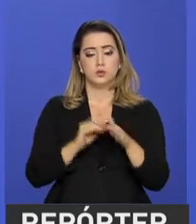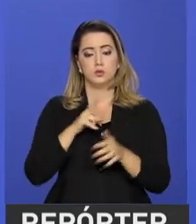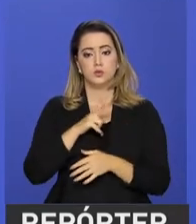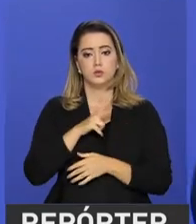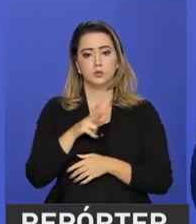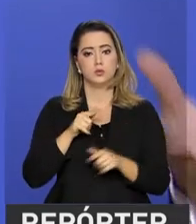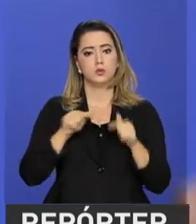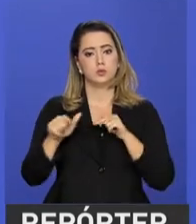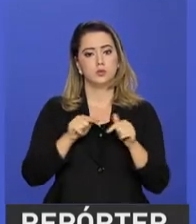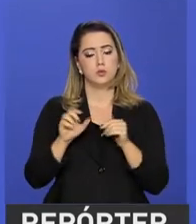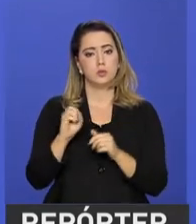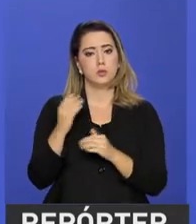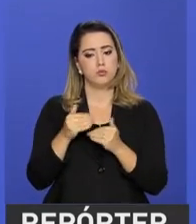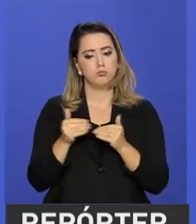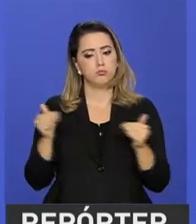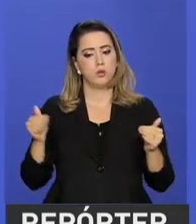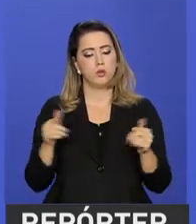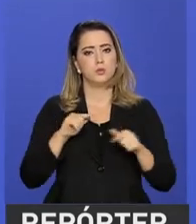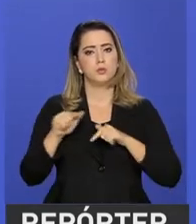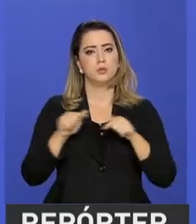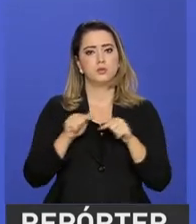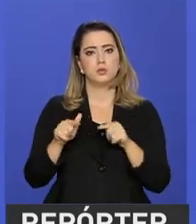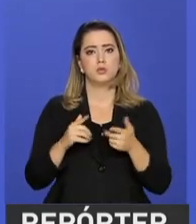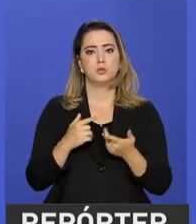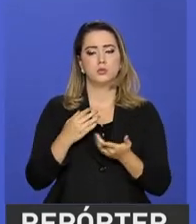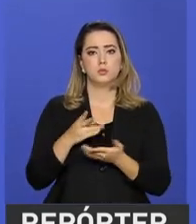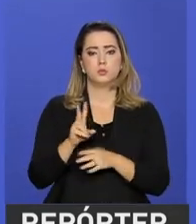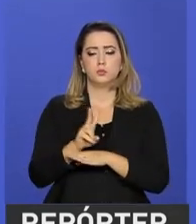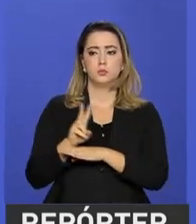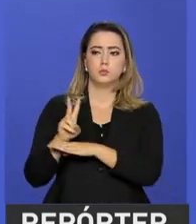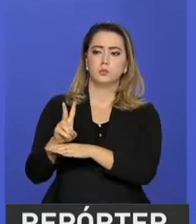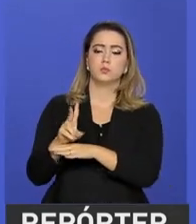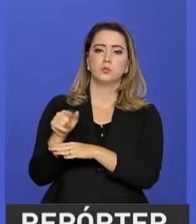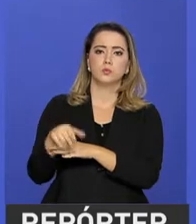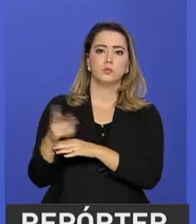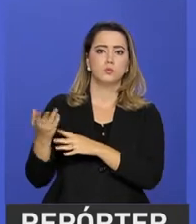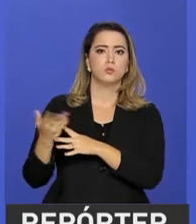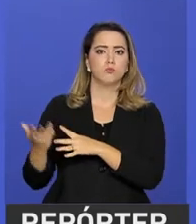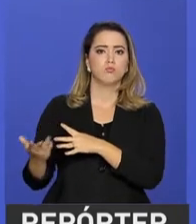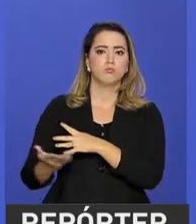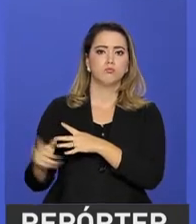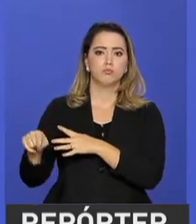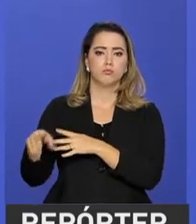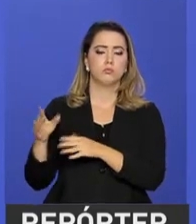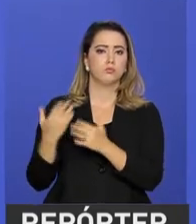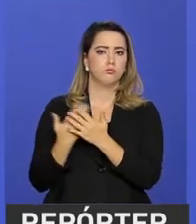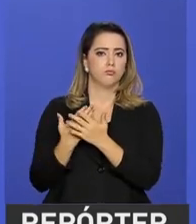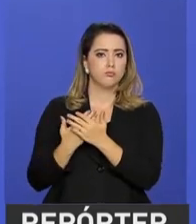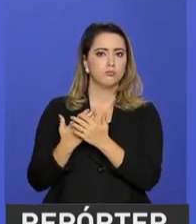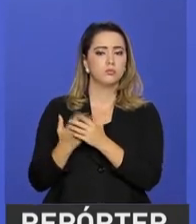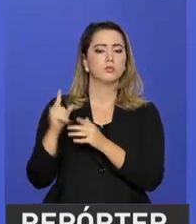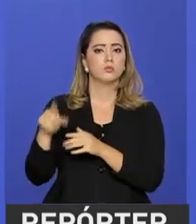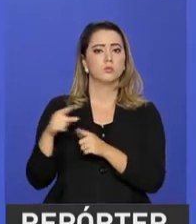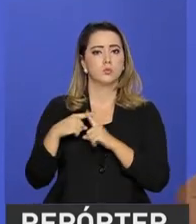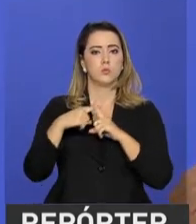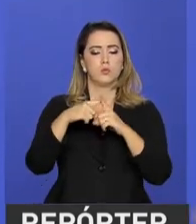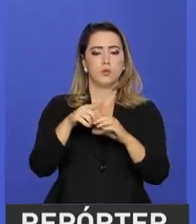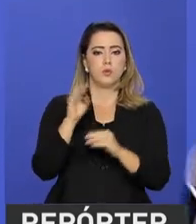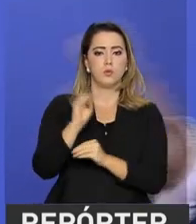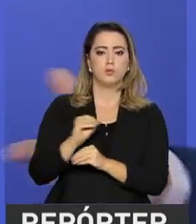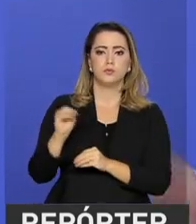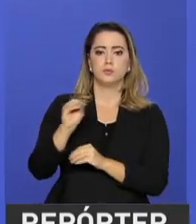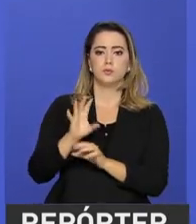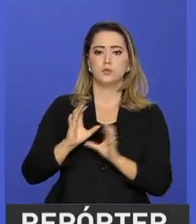atuem ou amplia a sua atuação no crédito estudantil que é uma coisa positiva e que vai atender inclusive